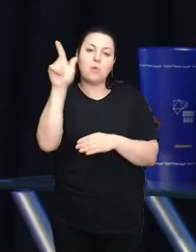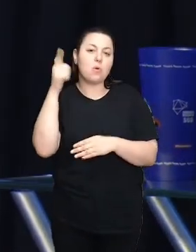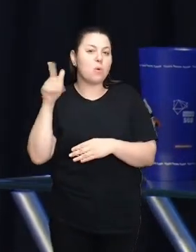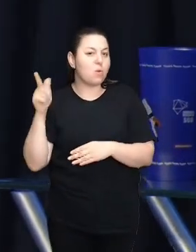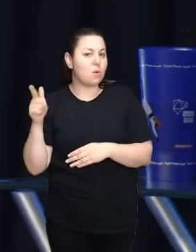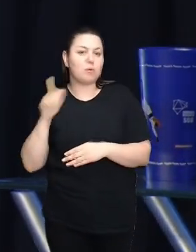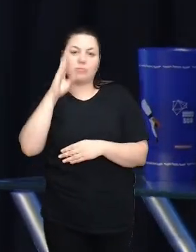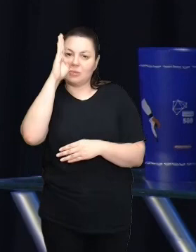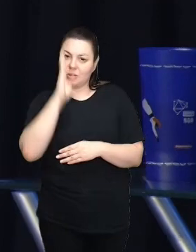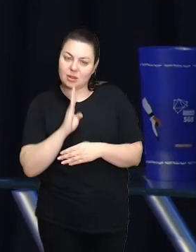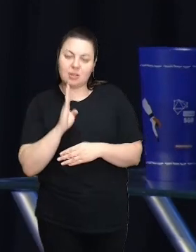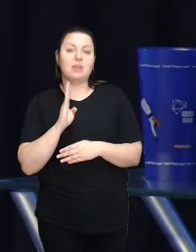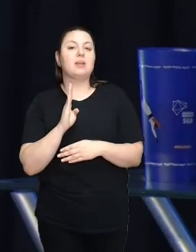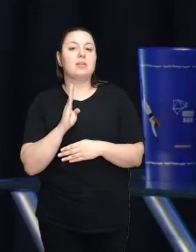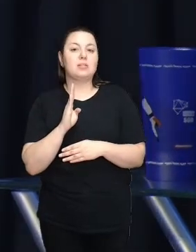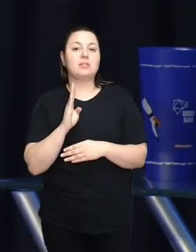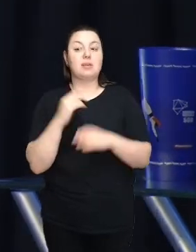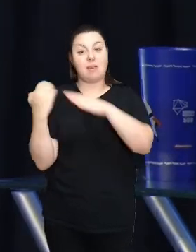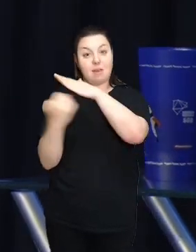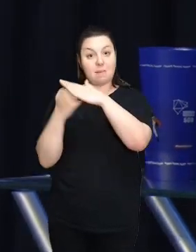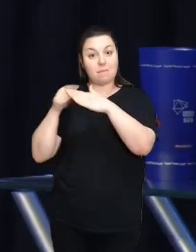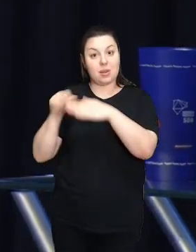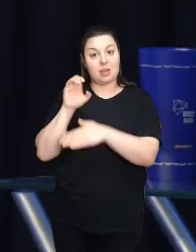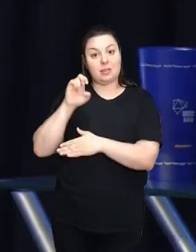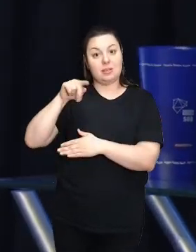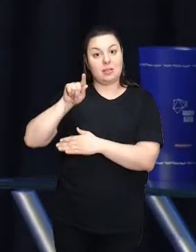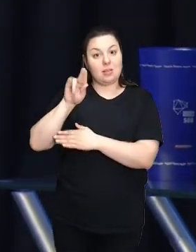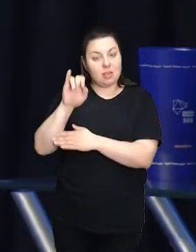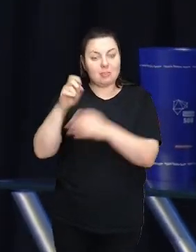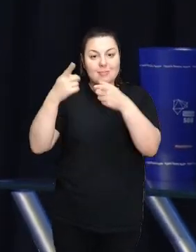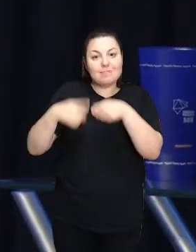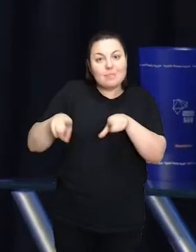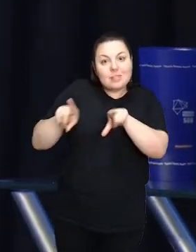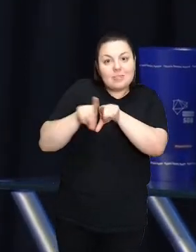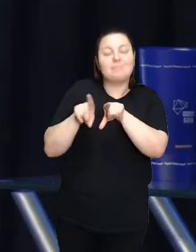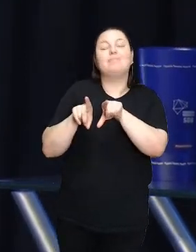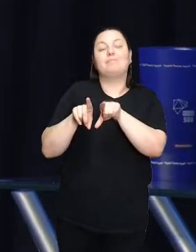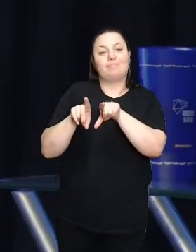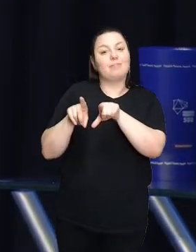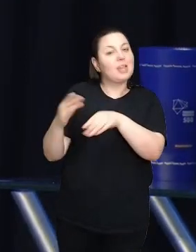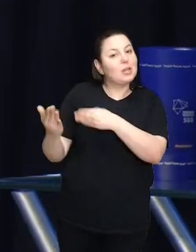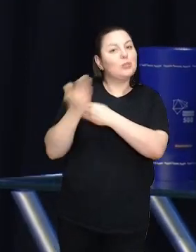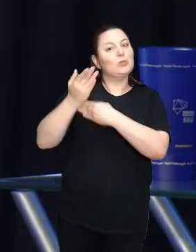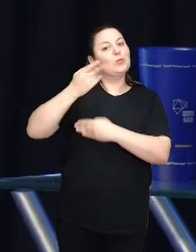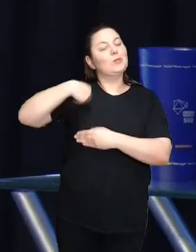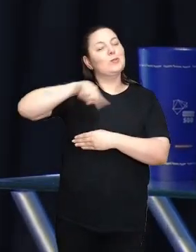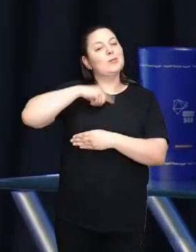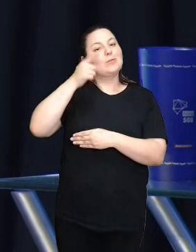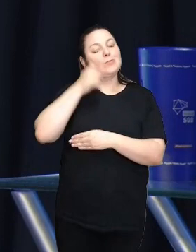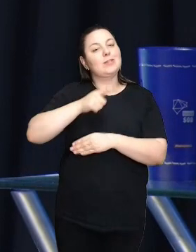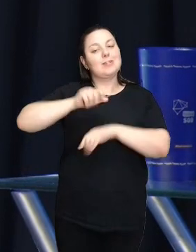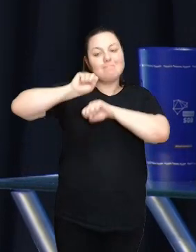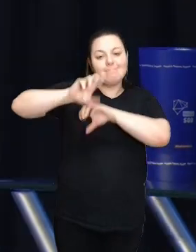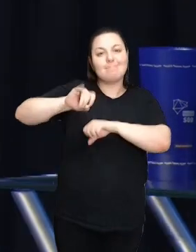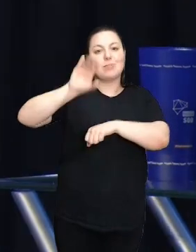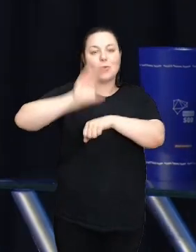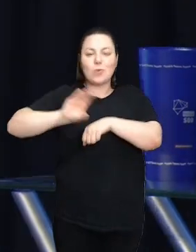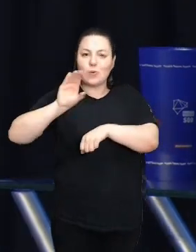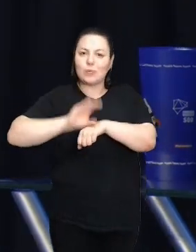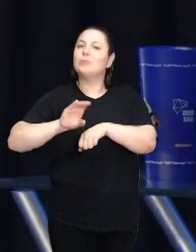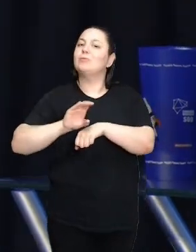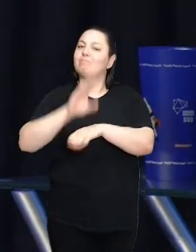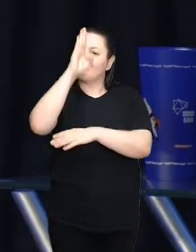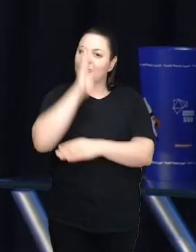pela ENDI. A gente tem vários parceiros que ajudam a gente a fazer esse tipo de capacitação gratuita, que é coisa de primeiríssima linha, assim,